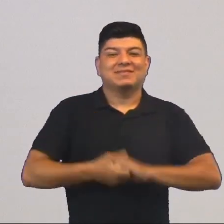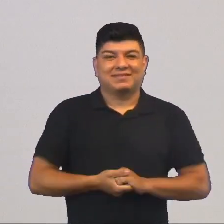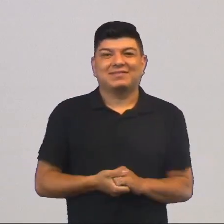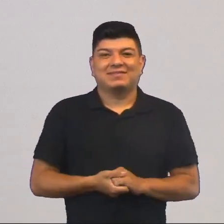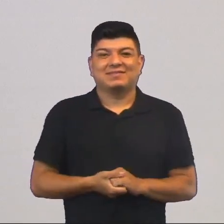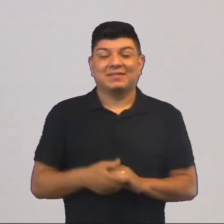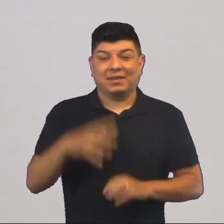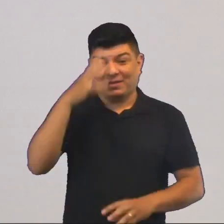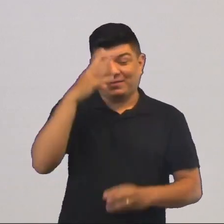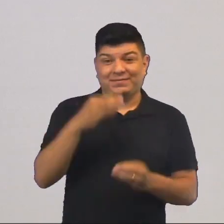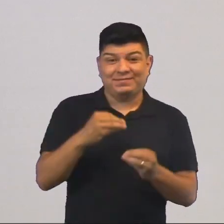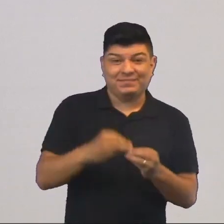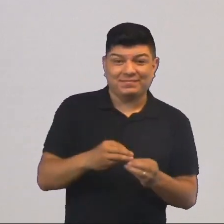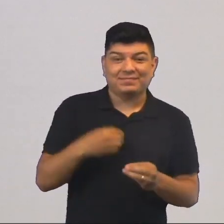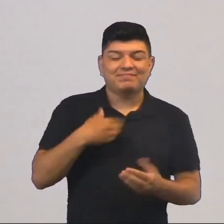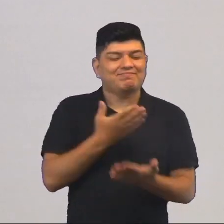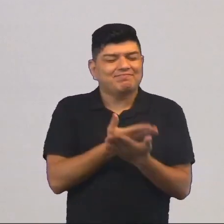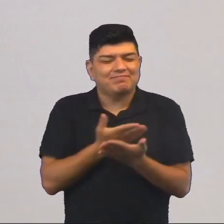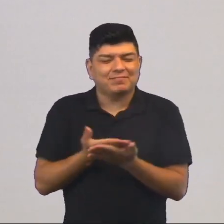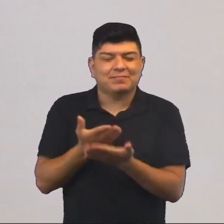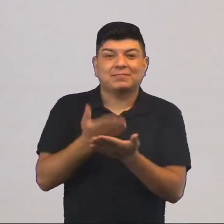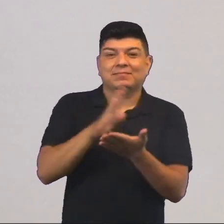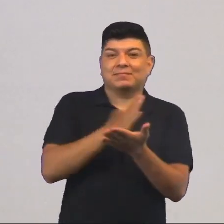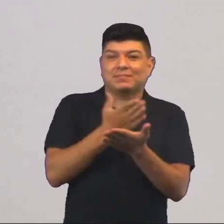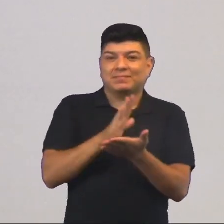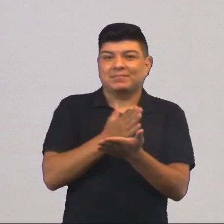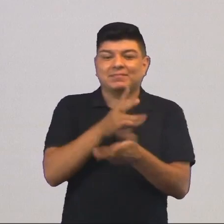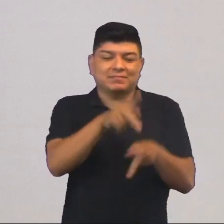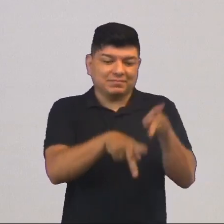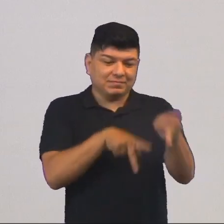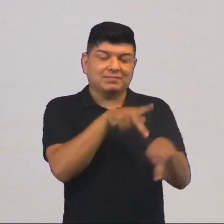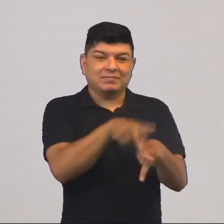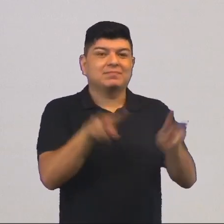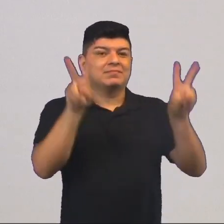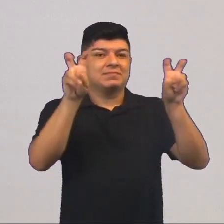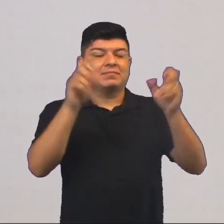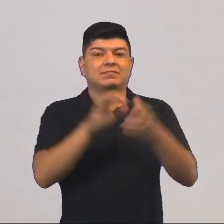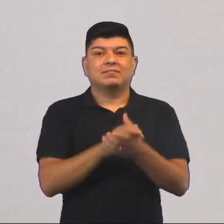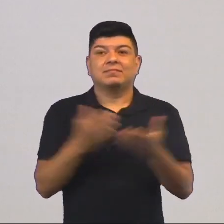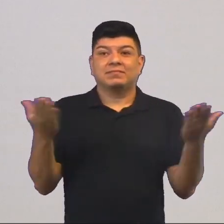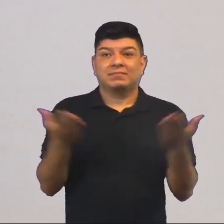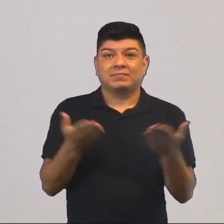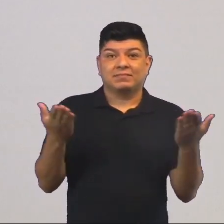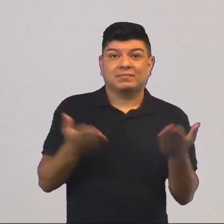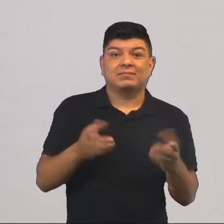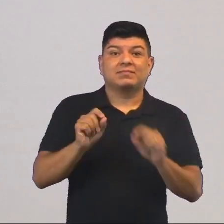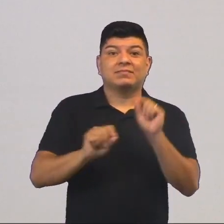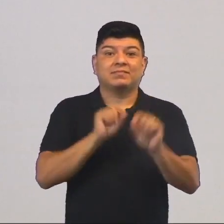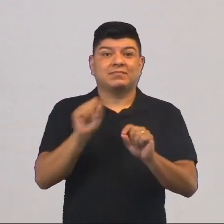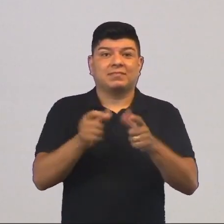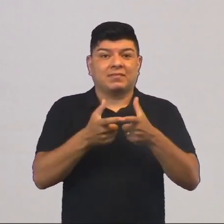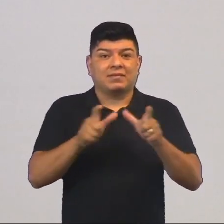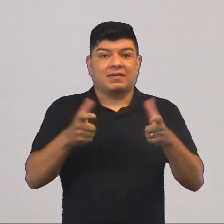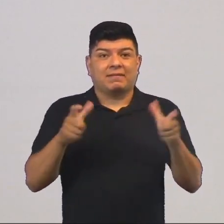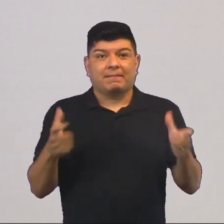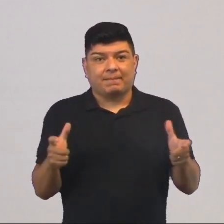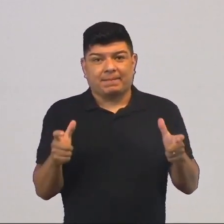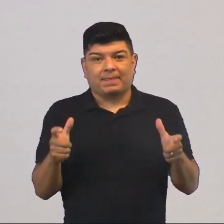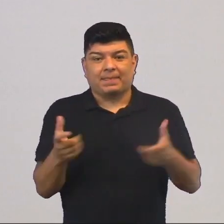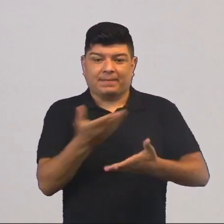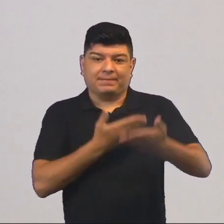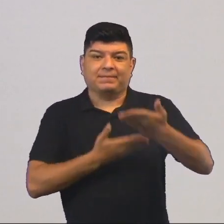Como vocês já sabem, nós já estudamos aqui alguma coisa sobre população. E hoje eu quero falar para vocês sobre o crescimento